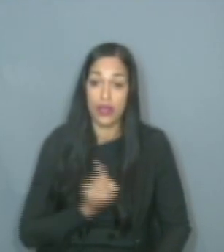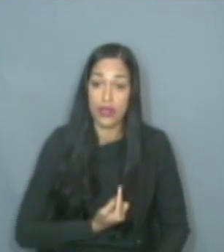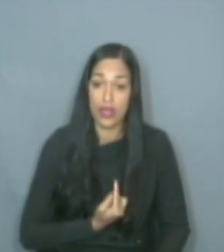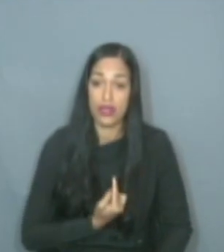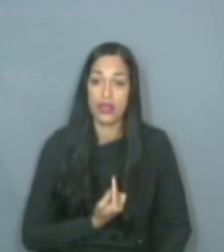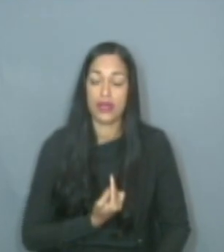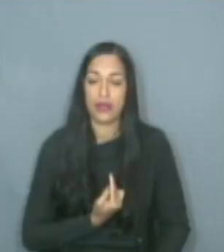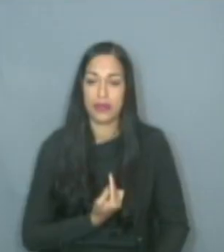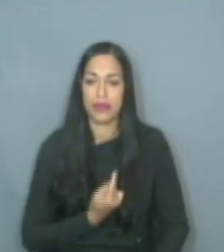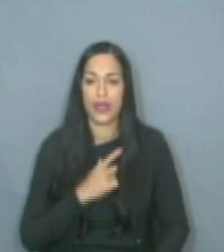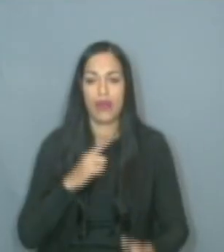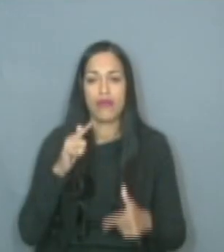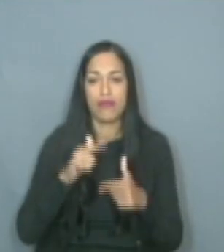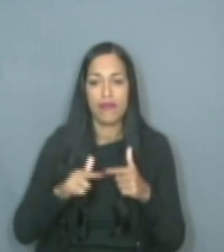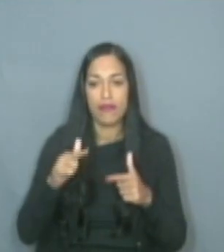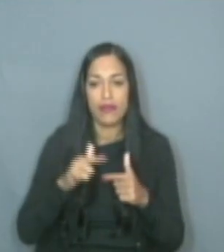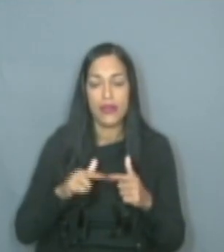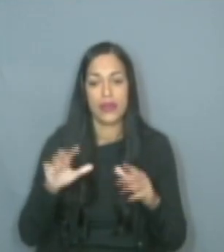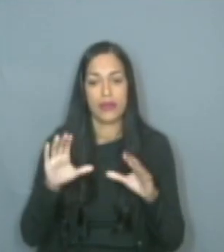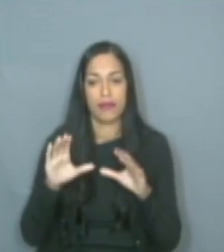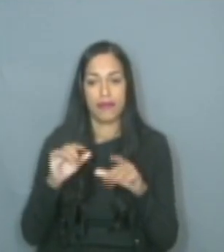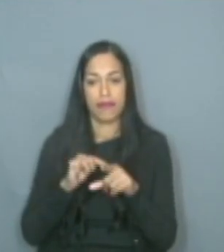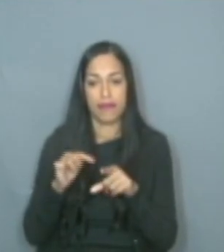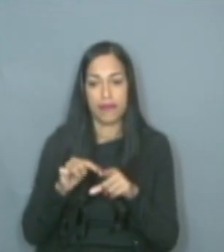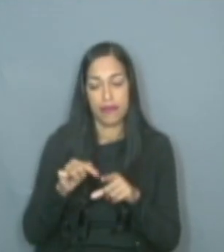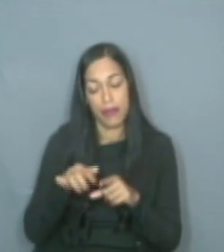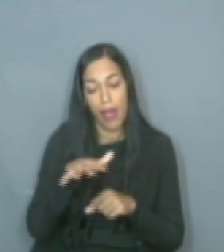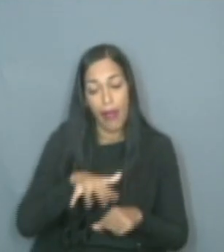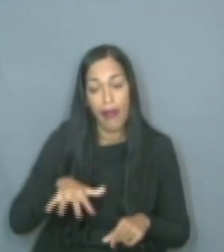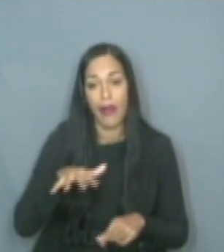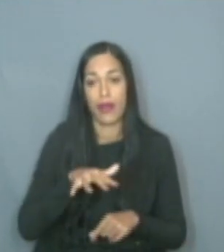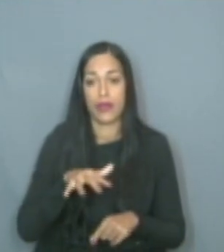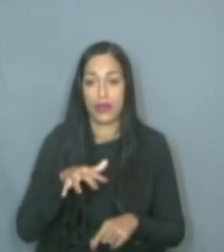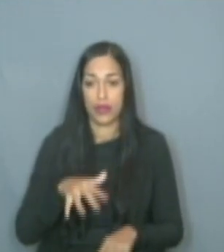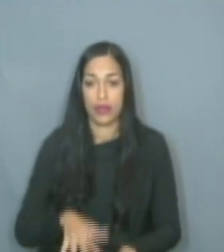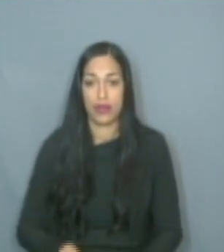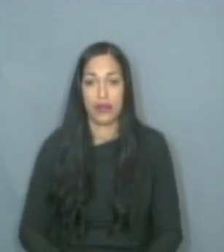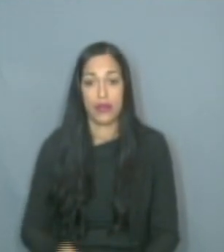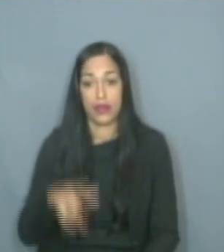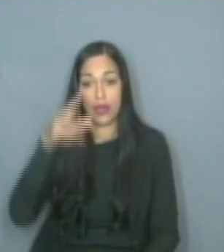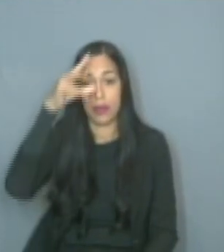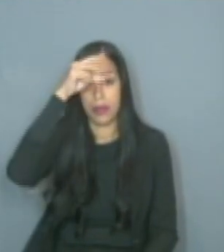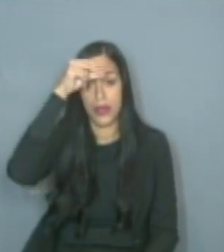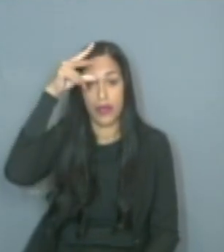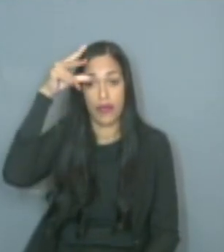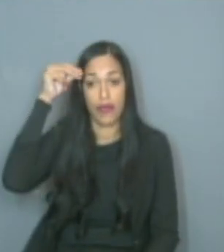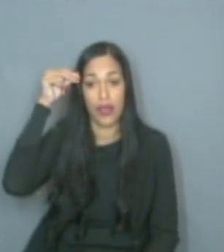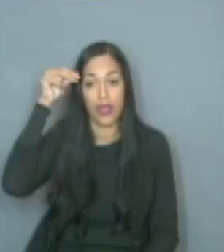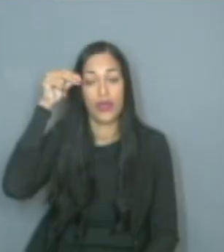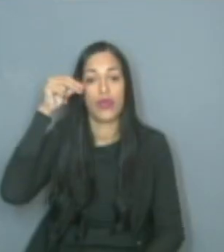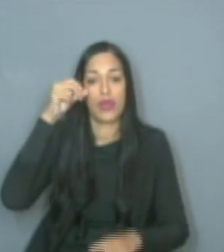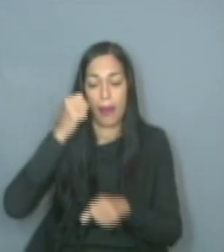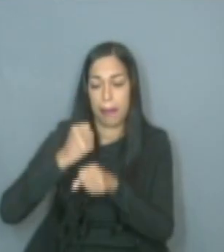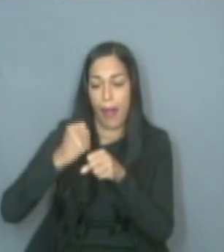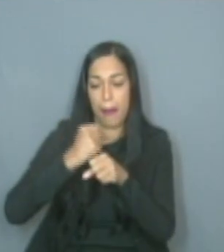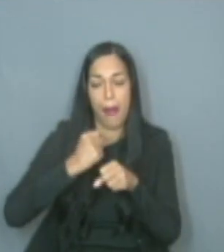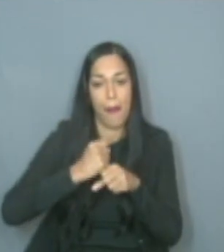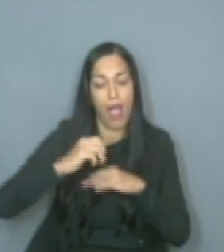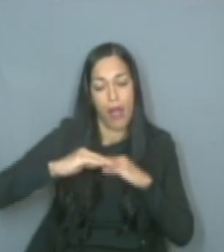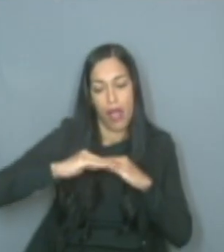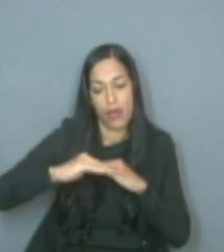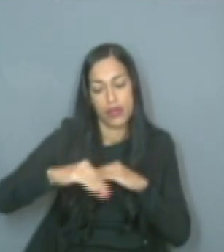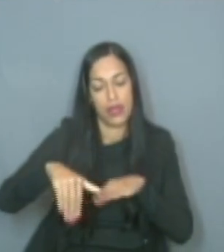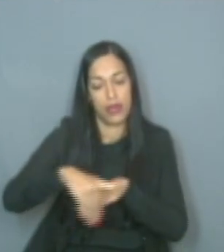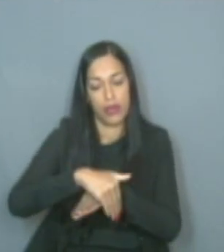um grande problema nas comunidades de uma maneira geral. Quando a prefeitura faz uma calçada, uma rua